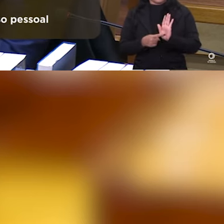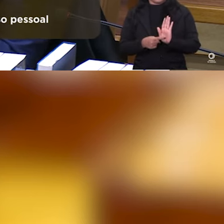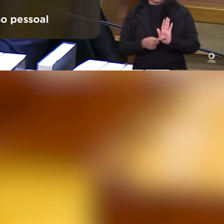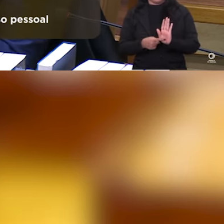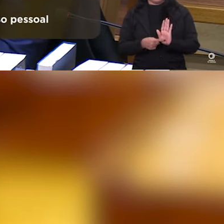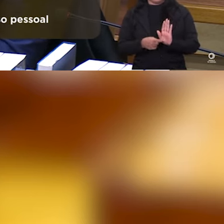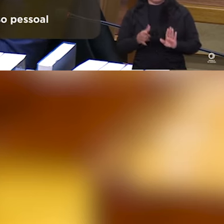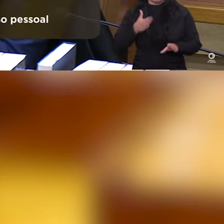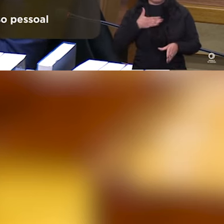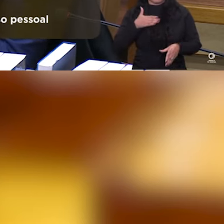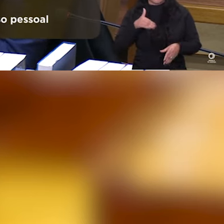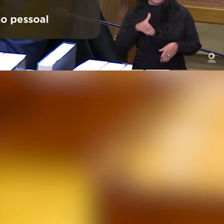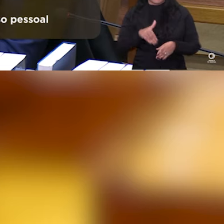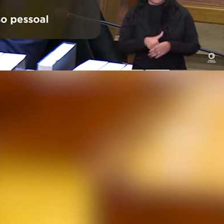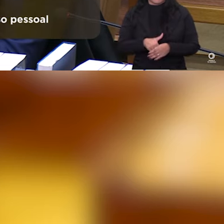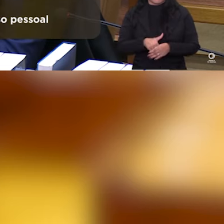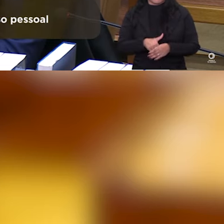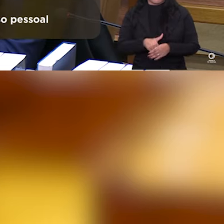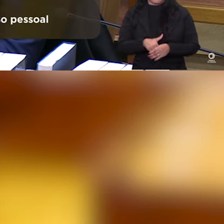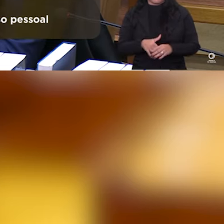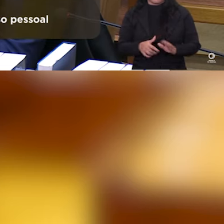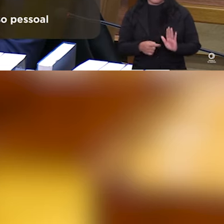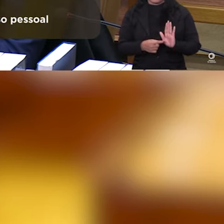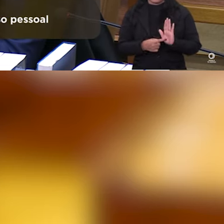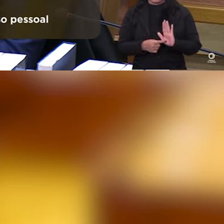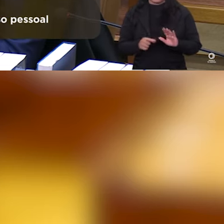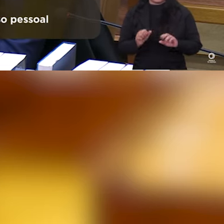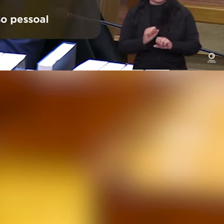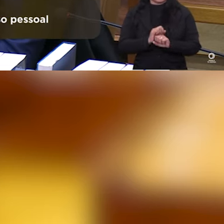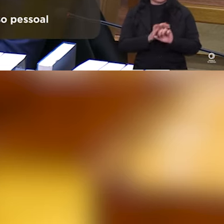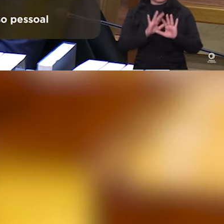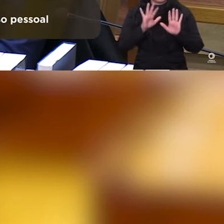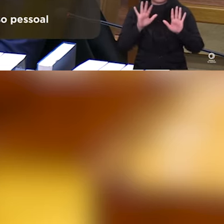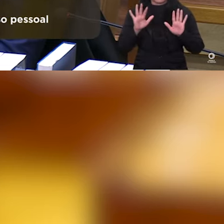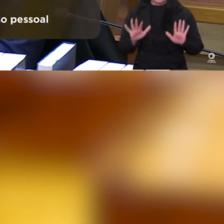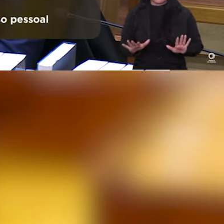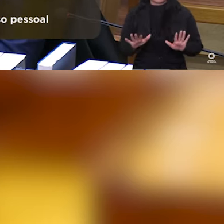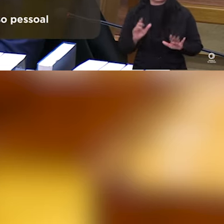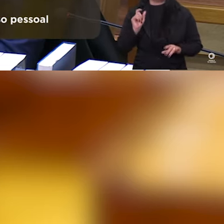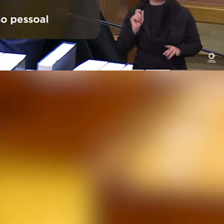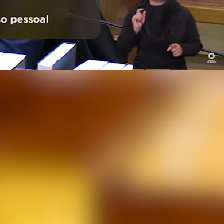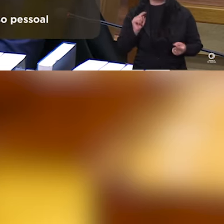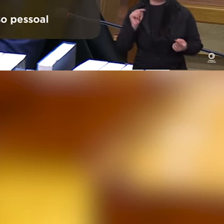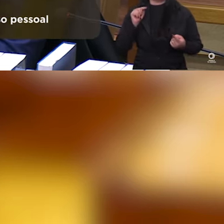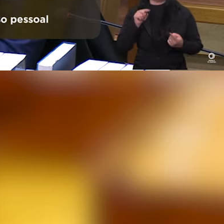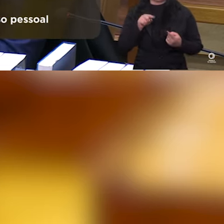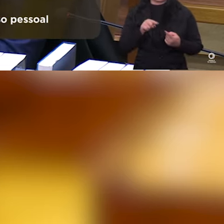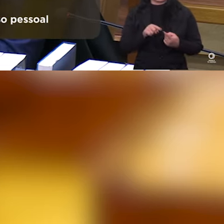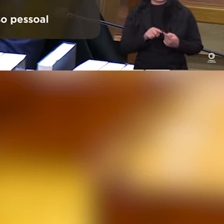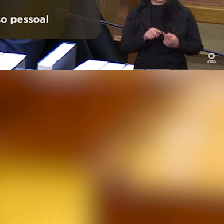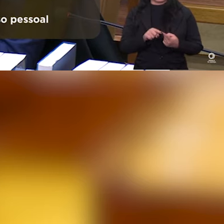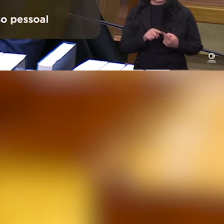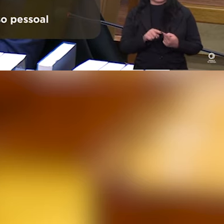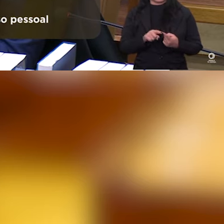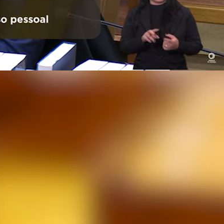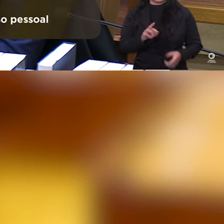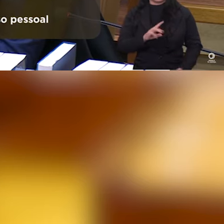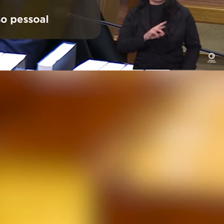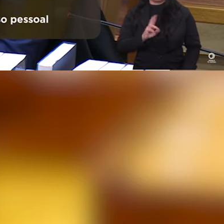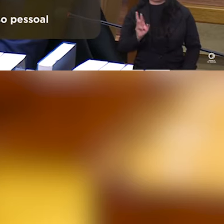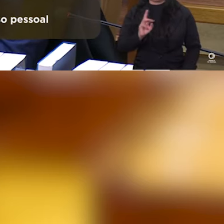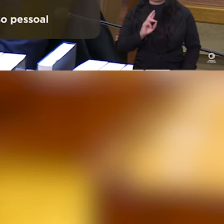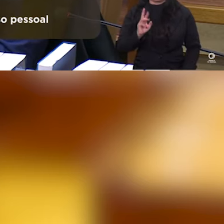meu voto é claríssimo no sentido de que nenhum